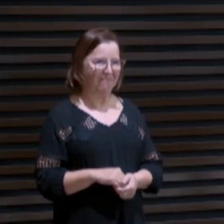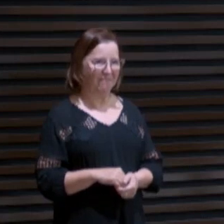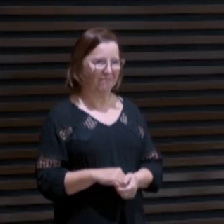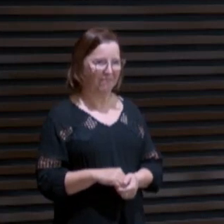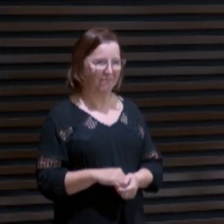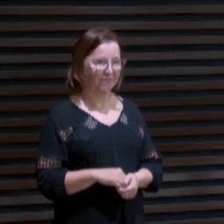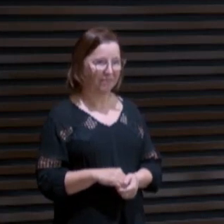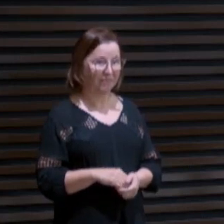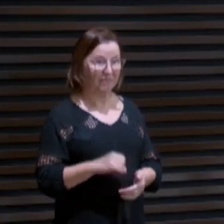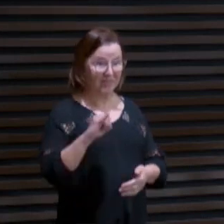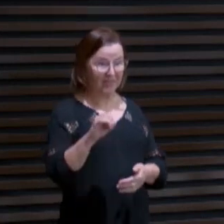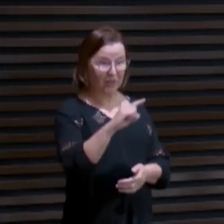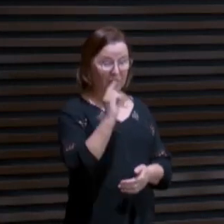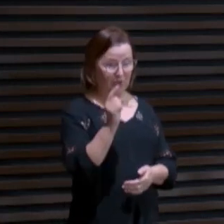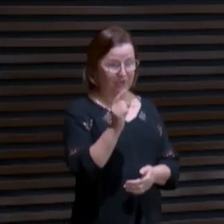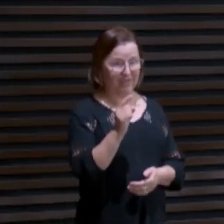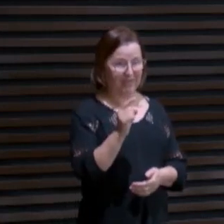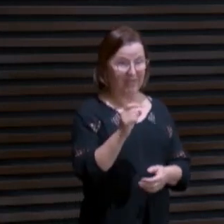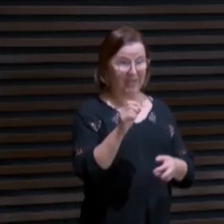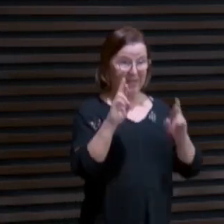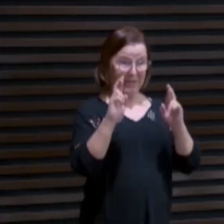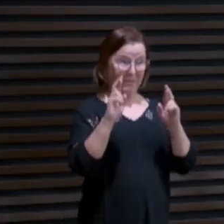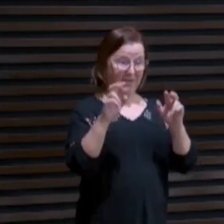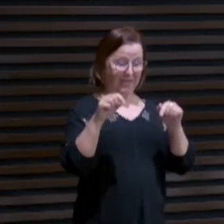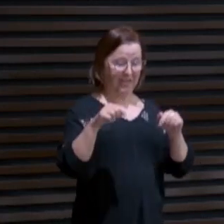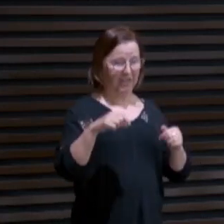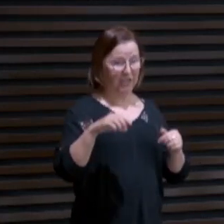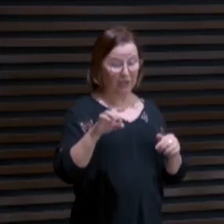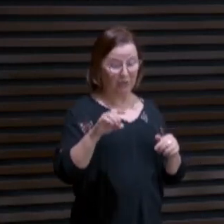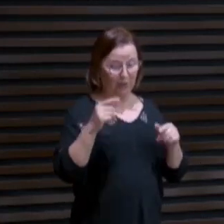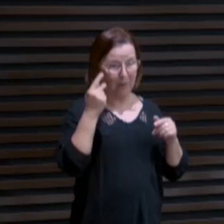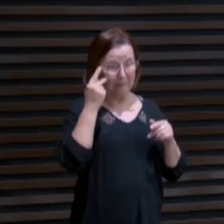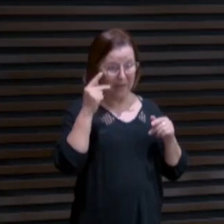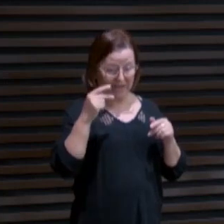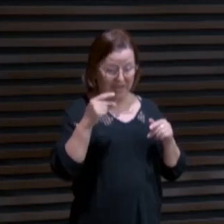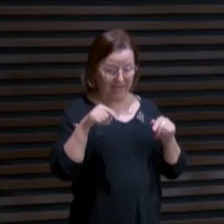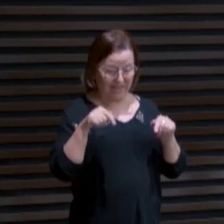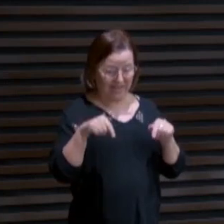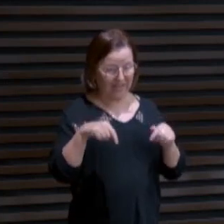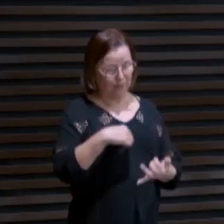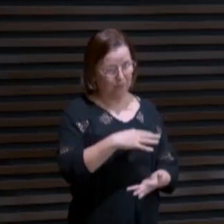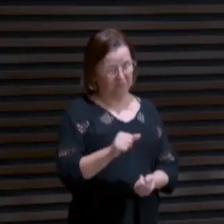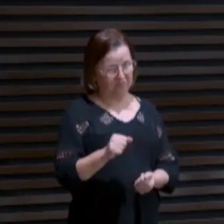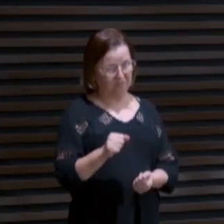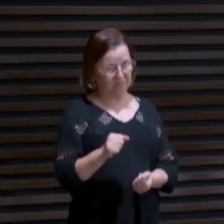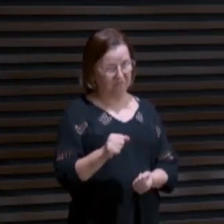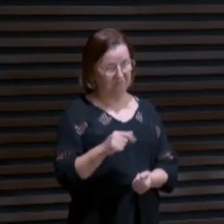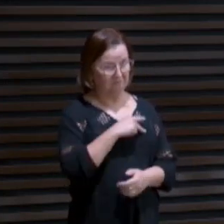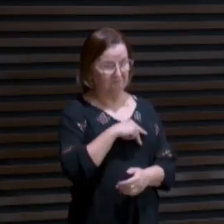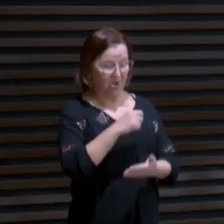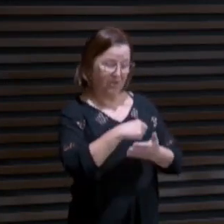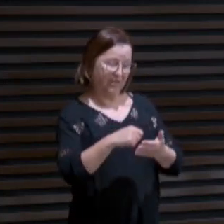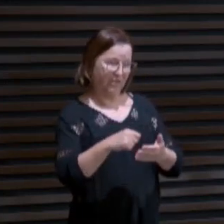Se a nossa expectativa é para esse mundo, e só para este mundo, diz Paulo, nós somos os mais desgraçados de todos